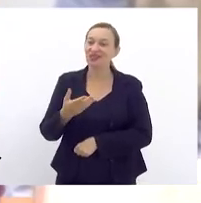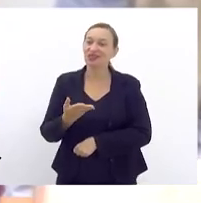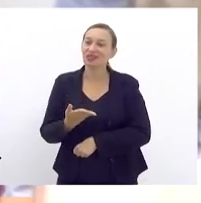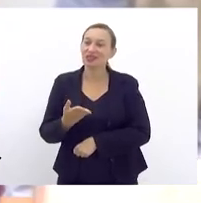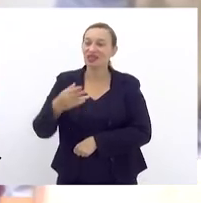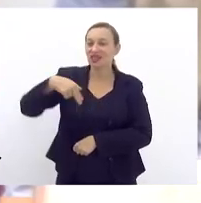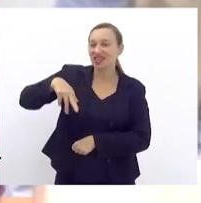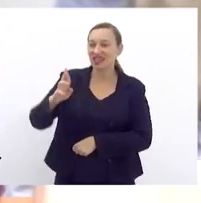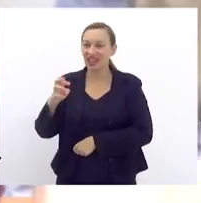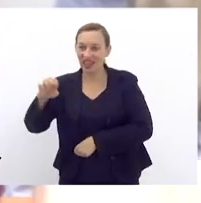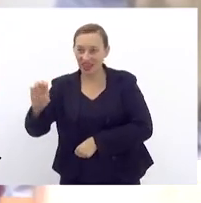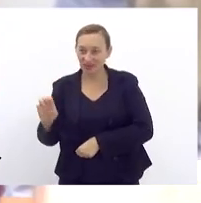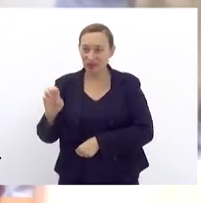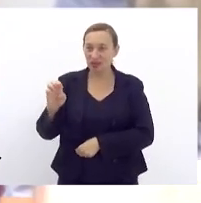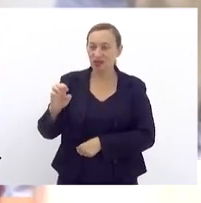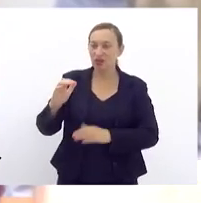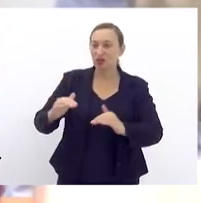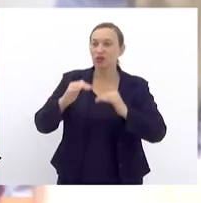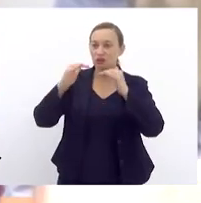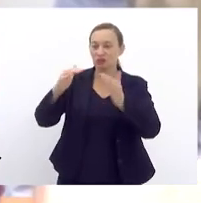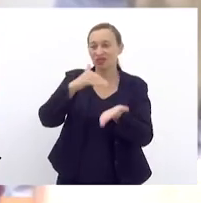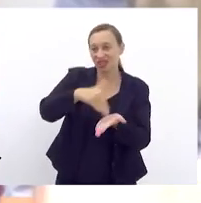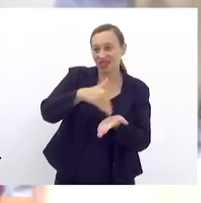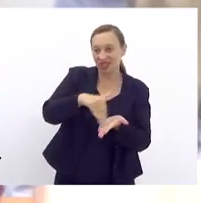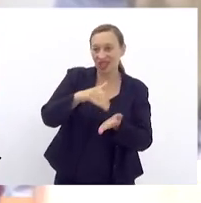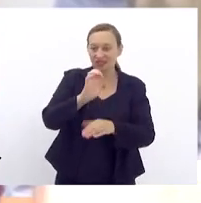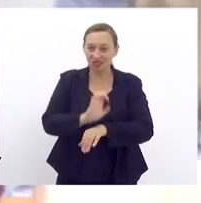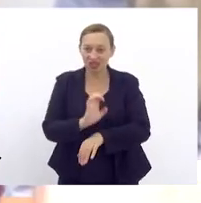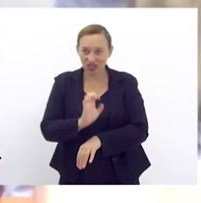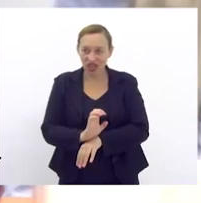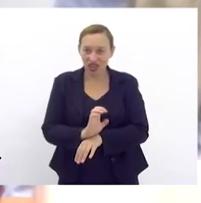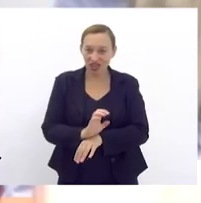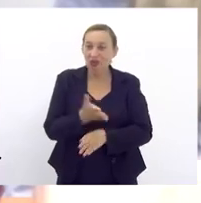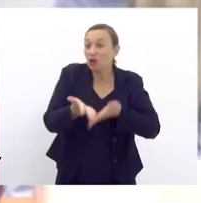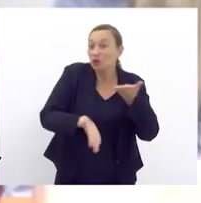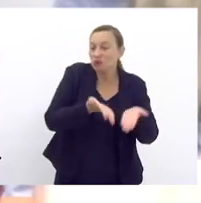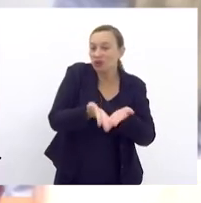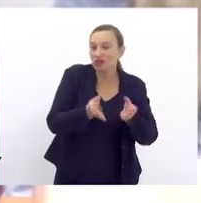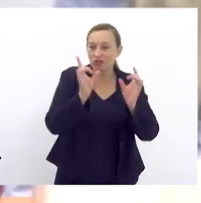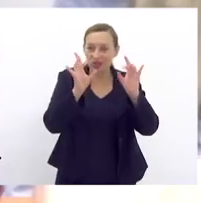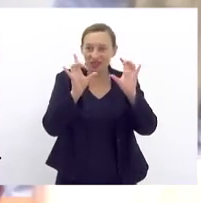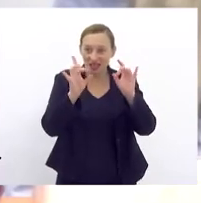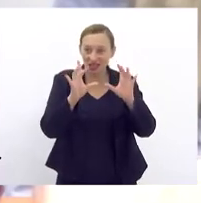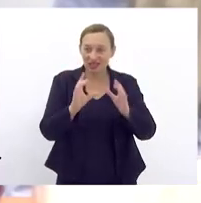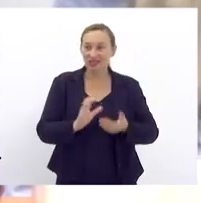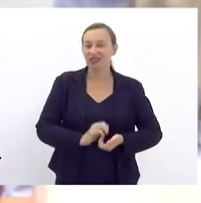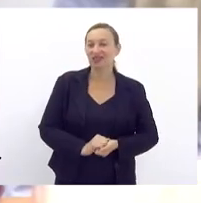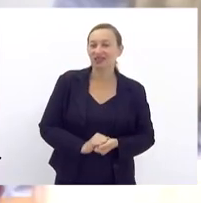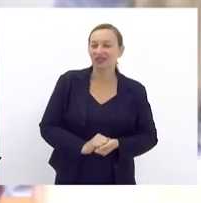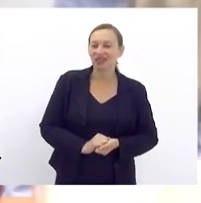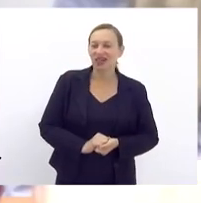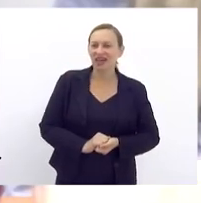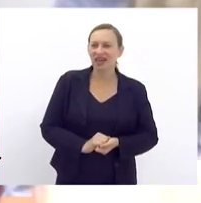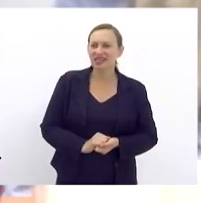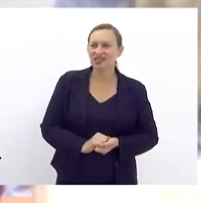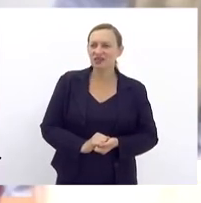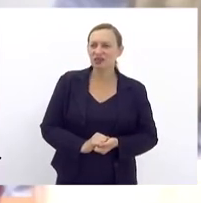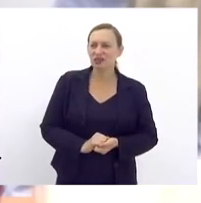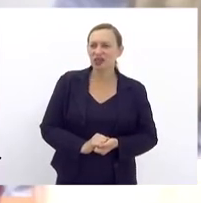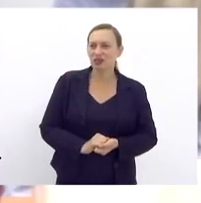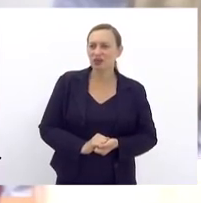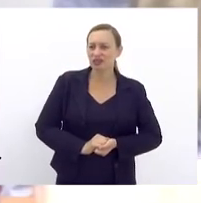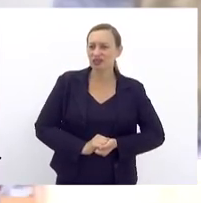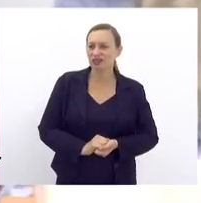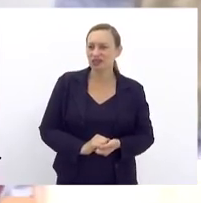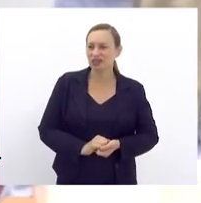bossinge sobre secretário de estado de cuidados especiais da casa civil e aí Guilherme eu acho que talvez você vai fazer daqui